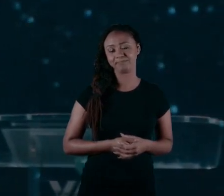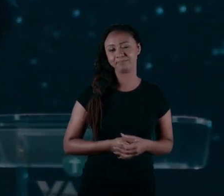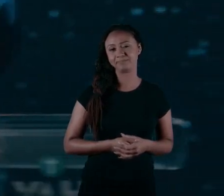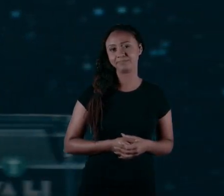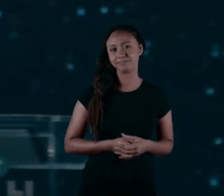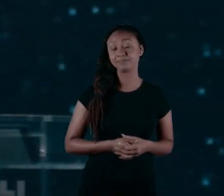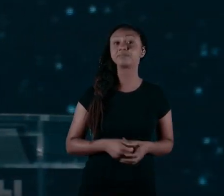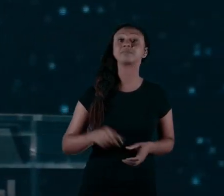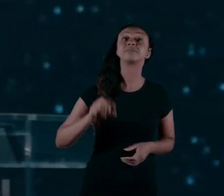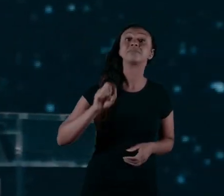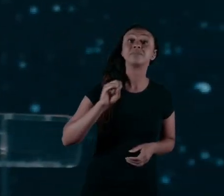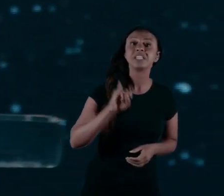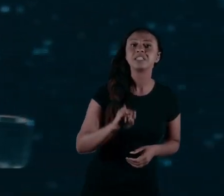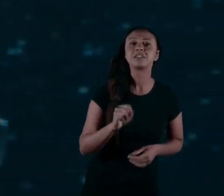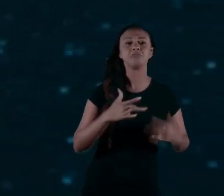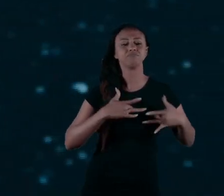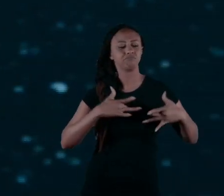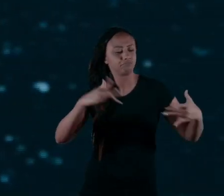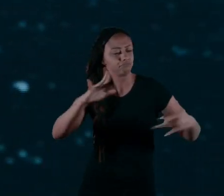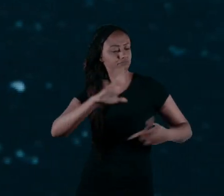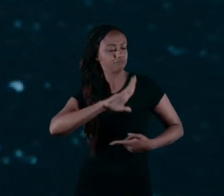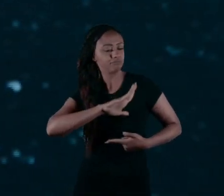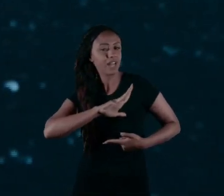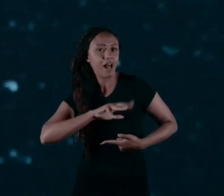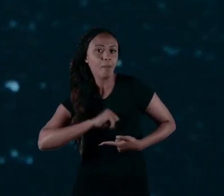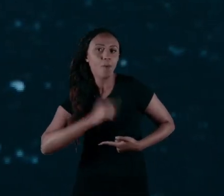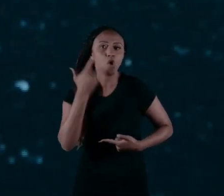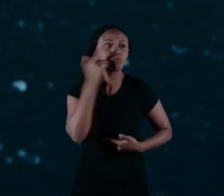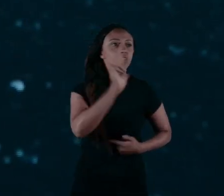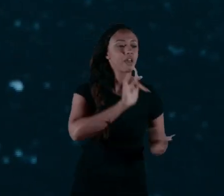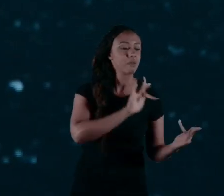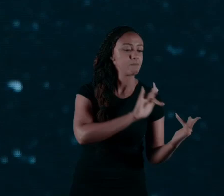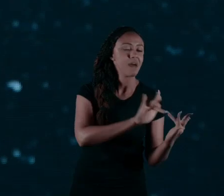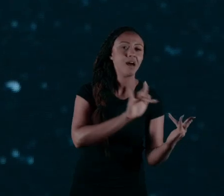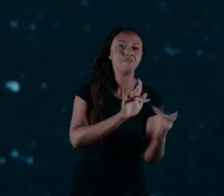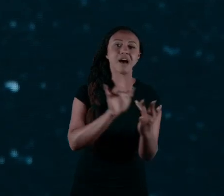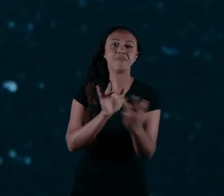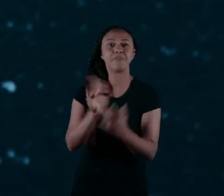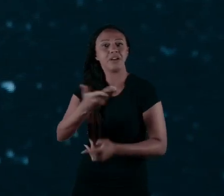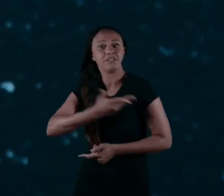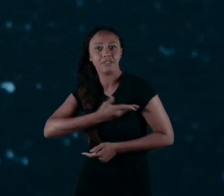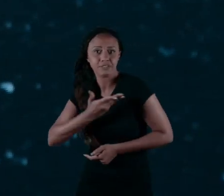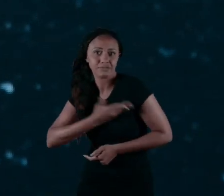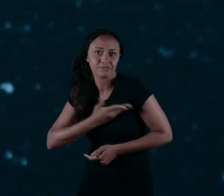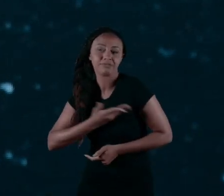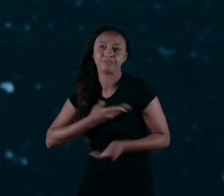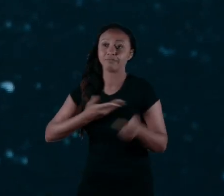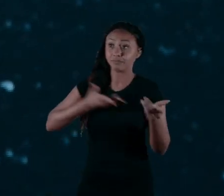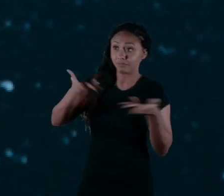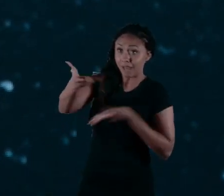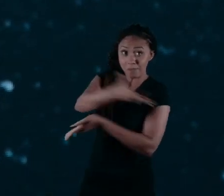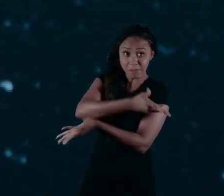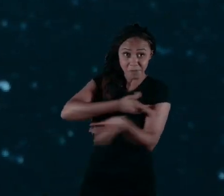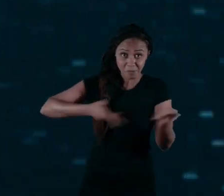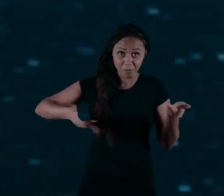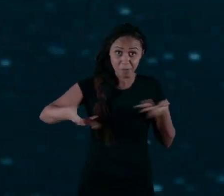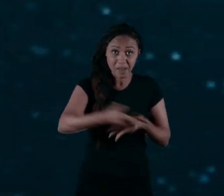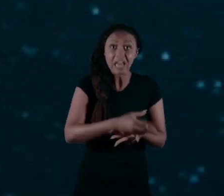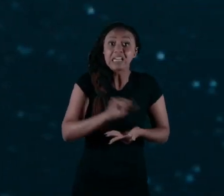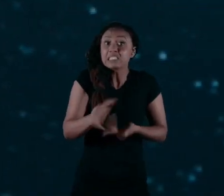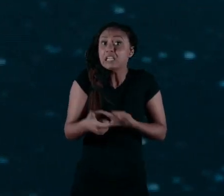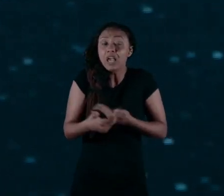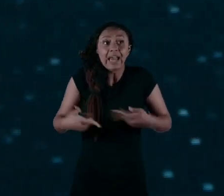Quem abre portas com amor, com generosidade, fazendo amigos, em algum momento que você